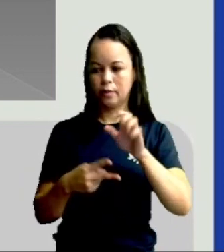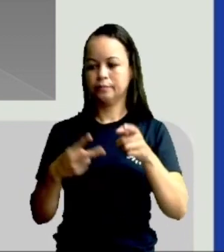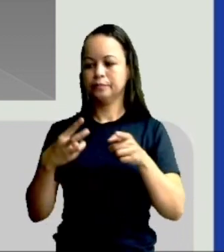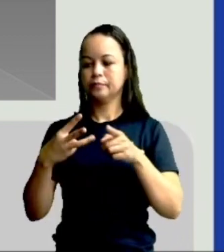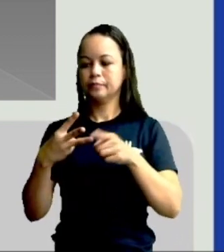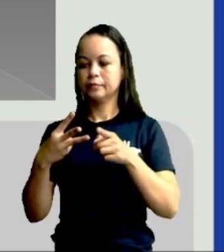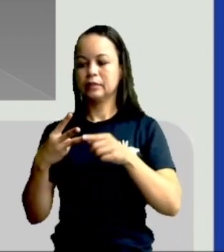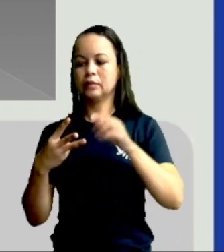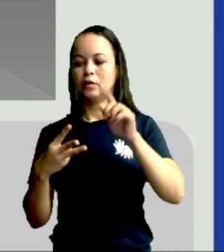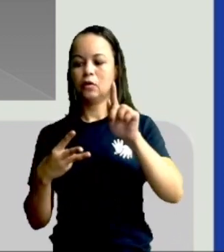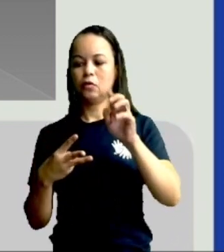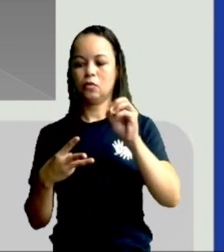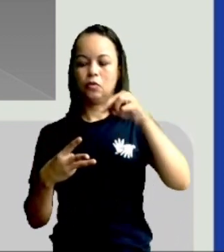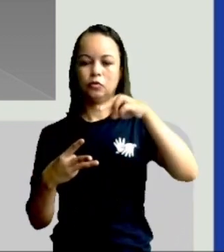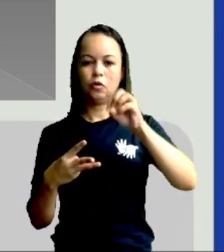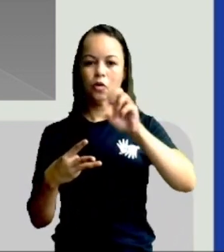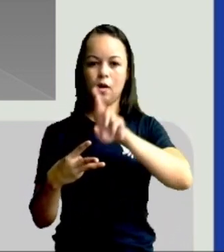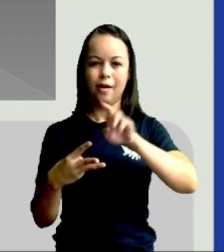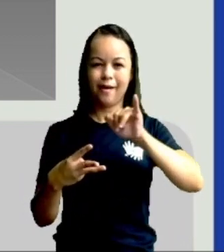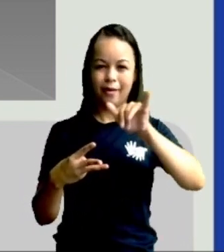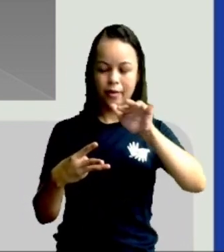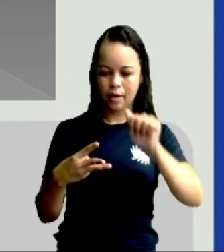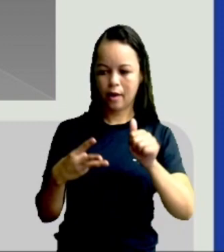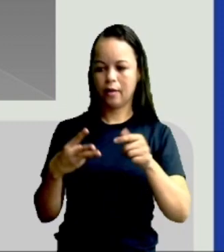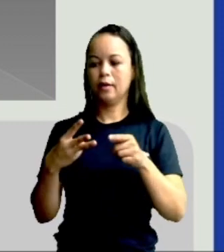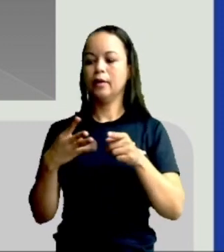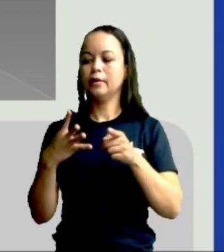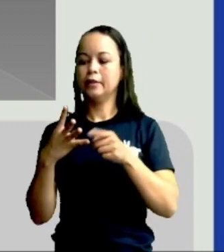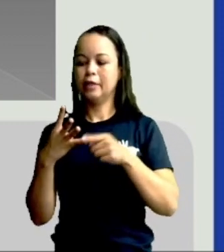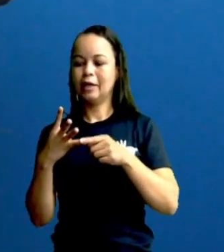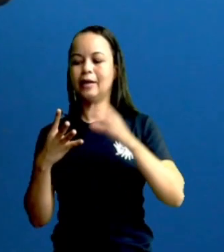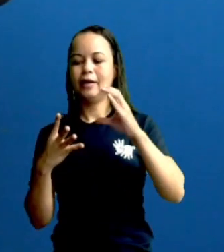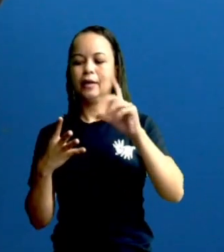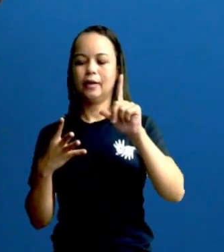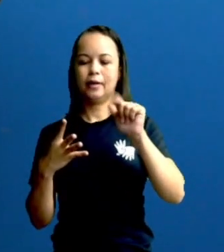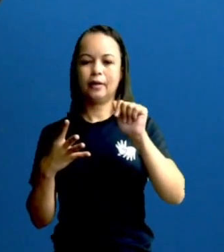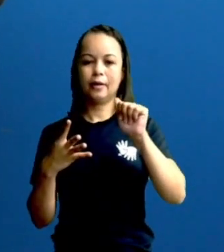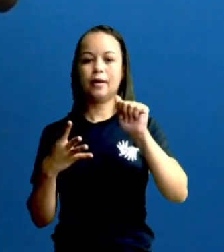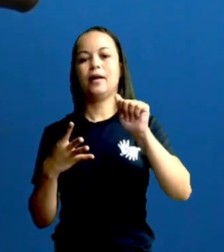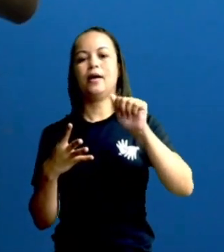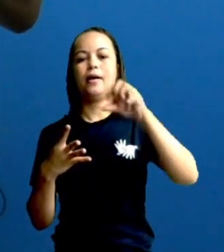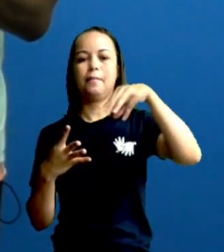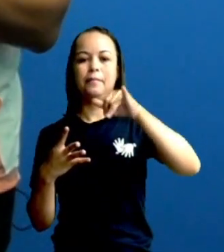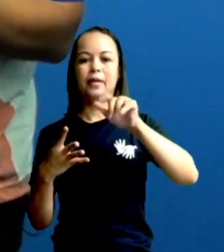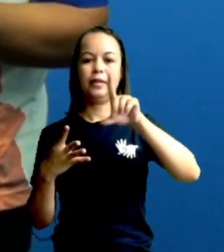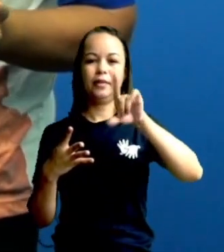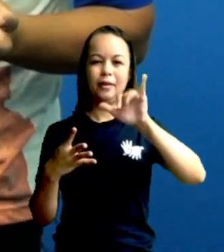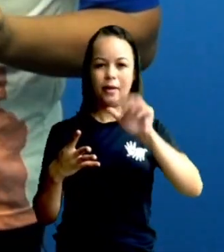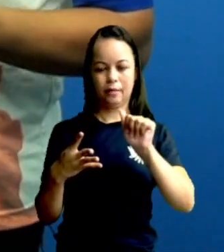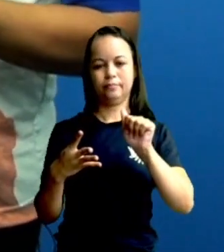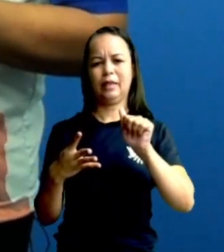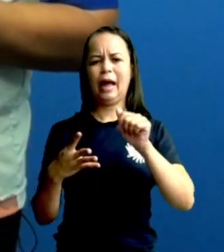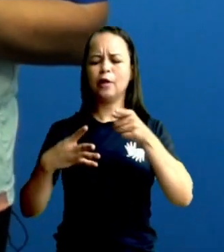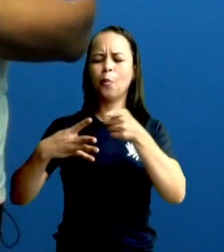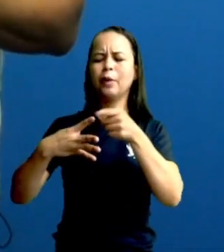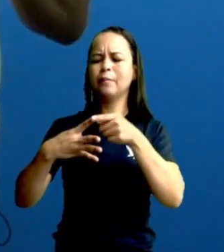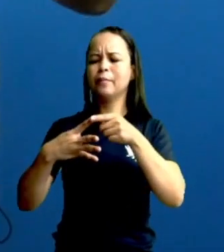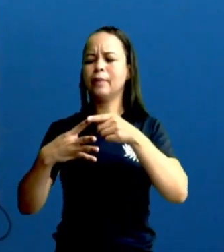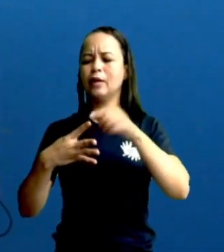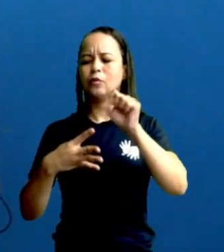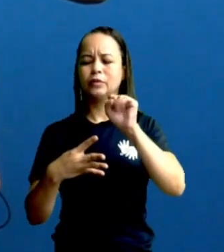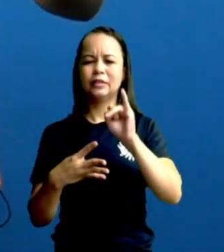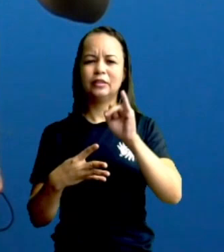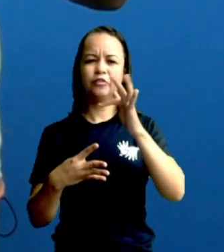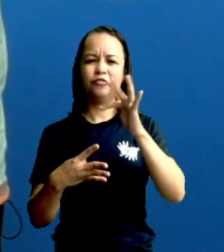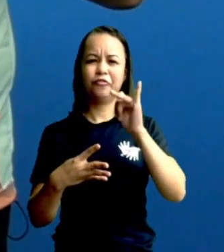nesse primeiro momento a sífilis, que é uma doença. Volta aqui comigo, por favor, produção. que ela é interessante, que no primeiro momento, e é uma doença, gente, que